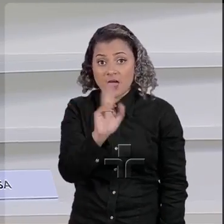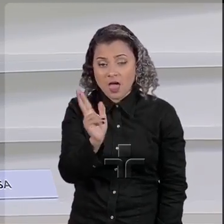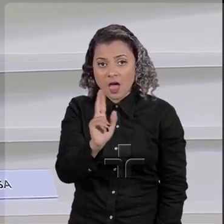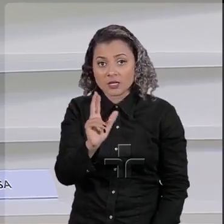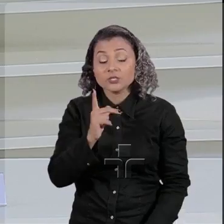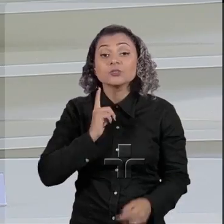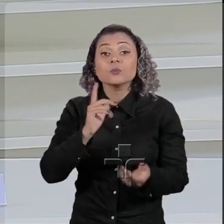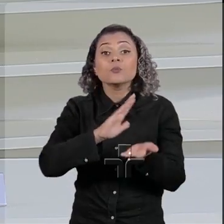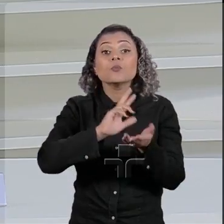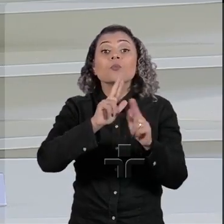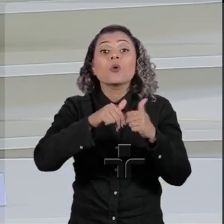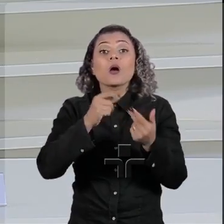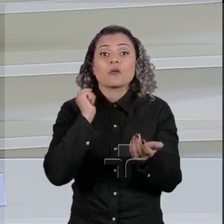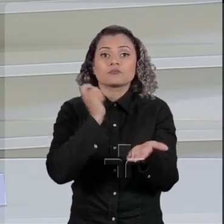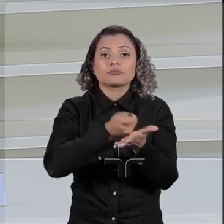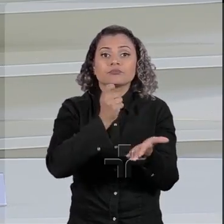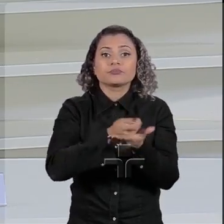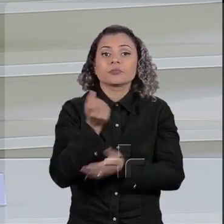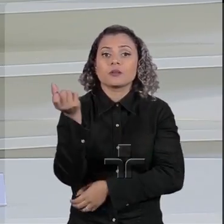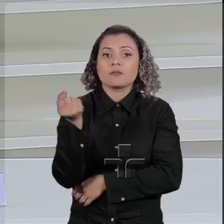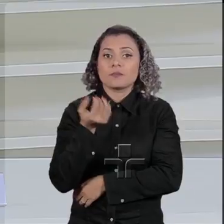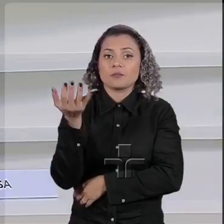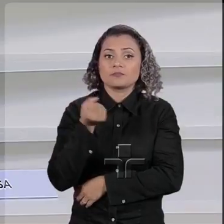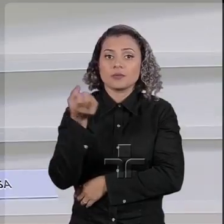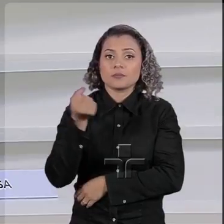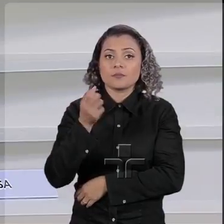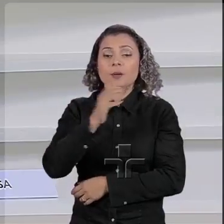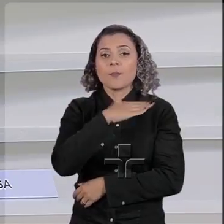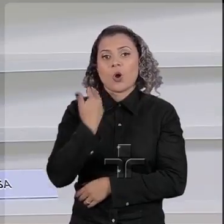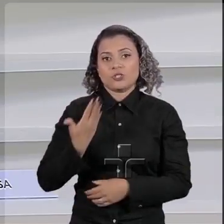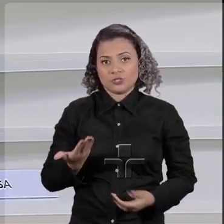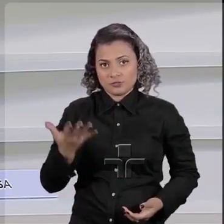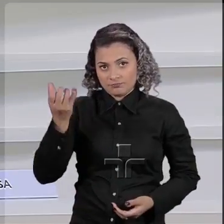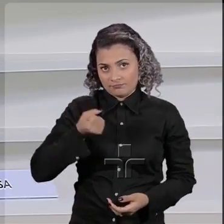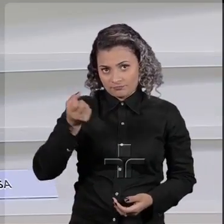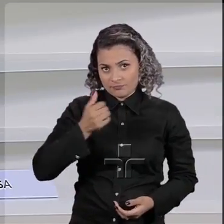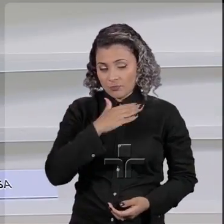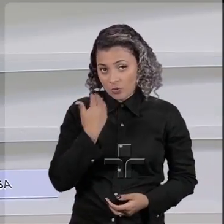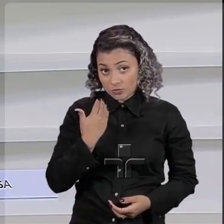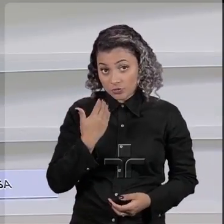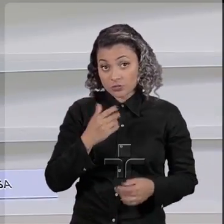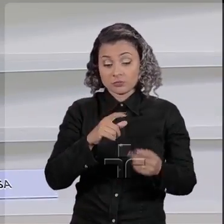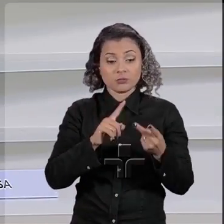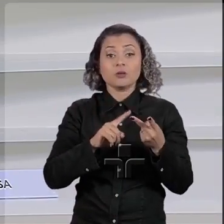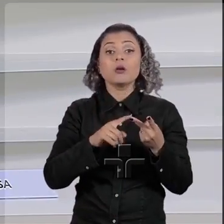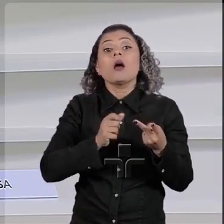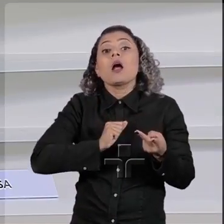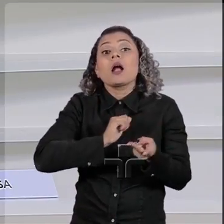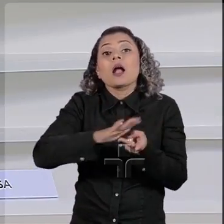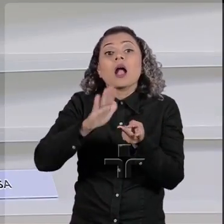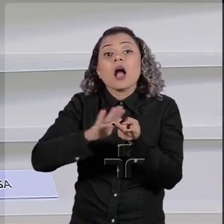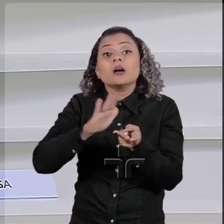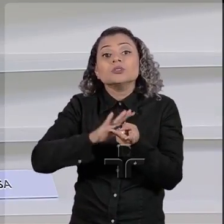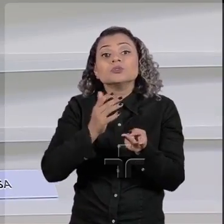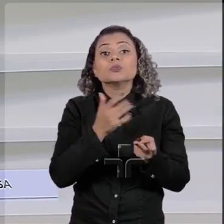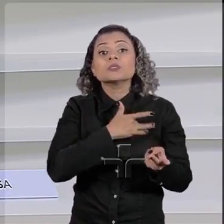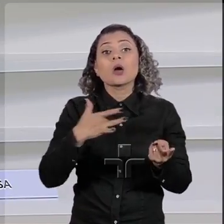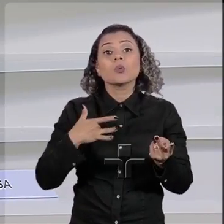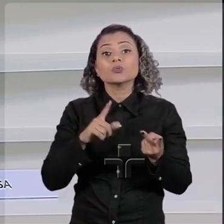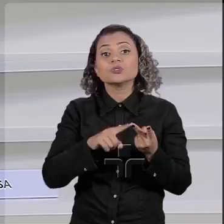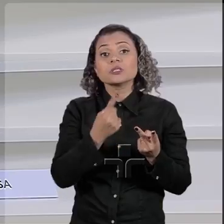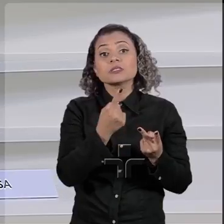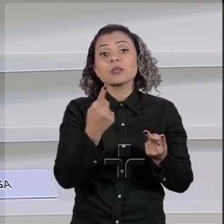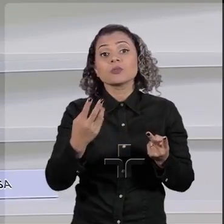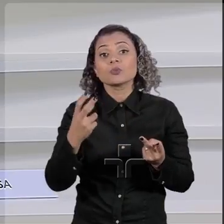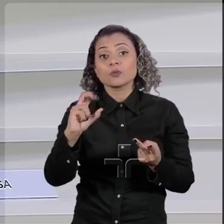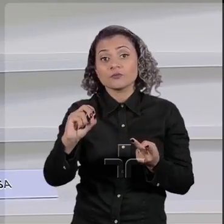por morte. Sim. E o nosso gasto com saúde foi 120